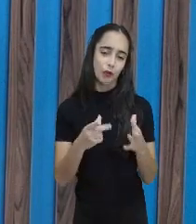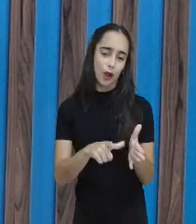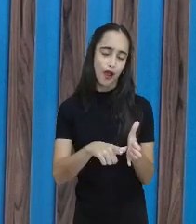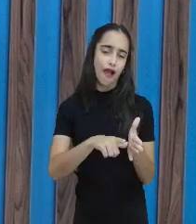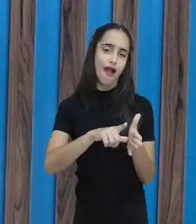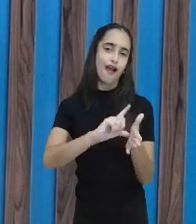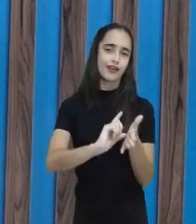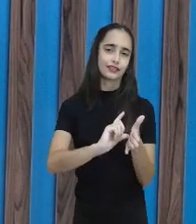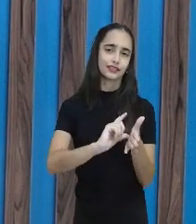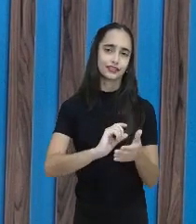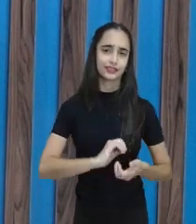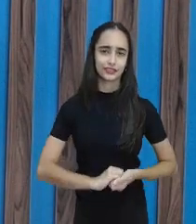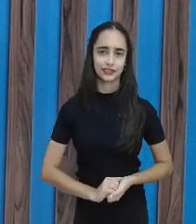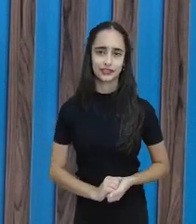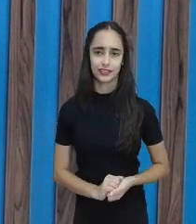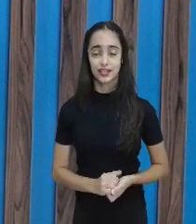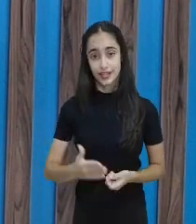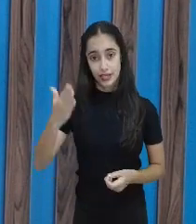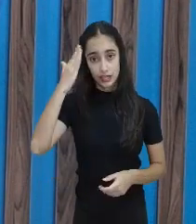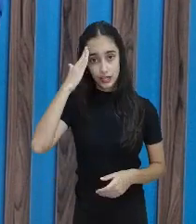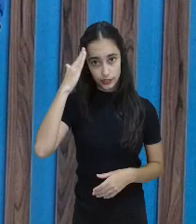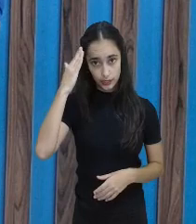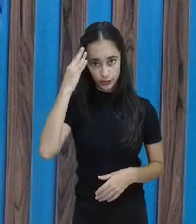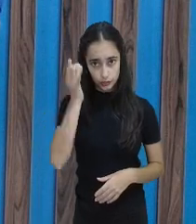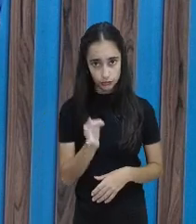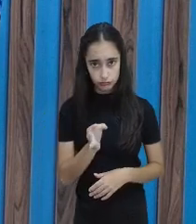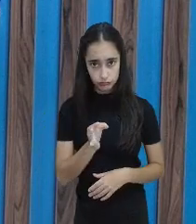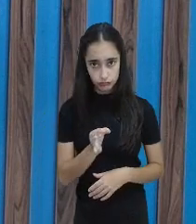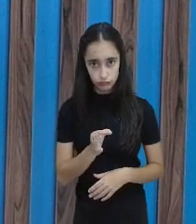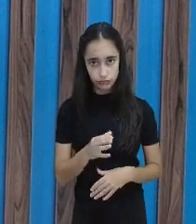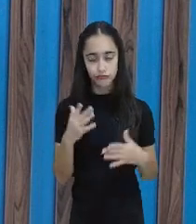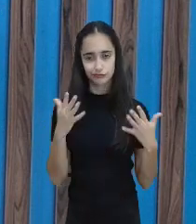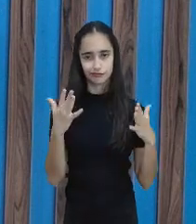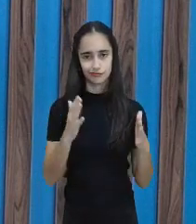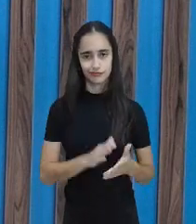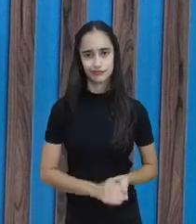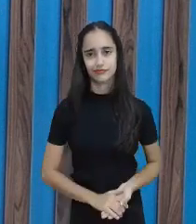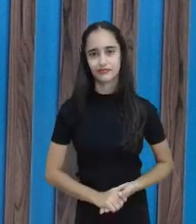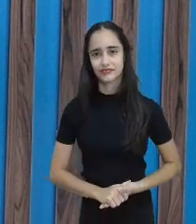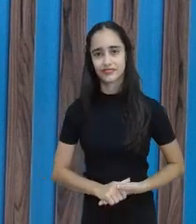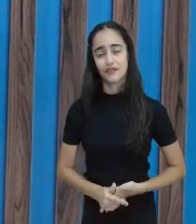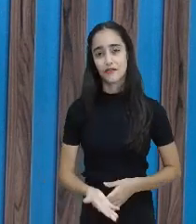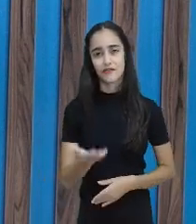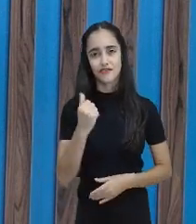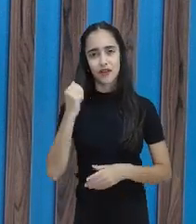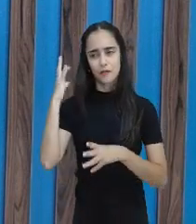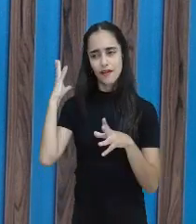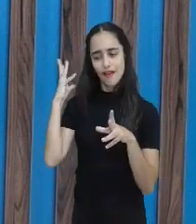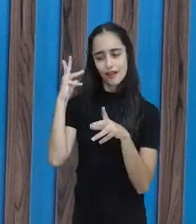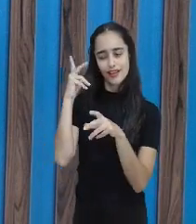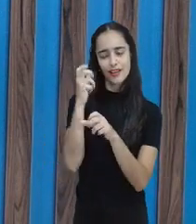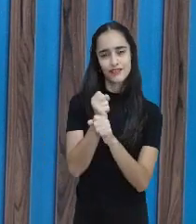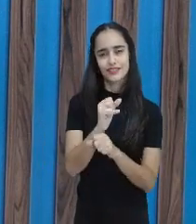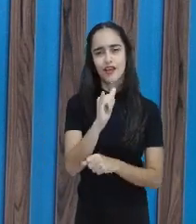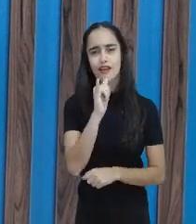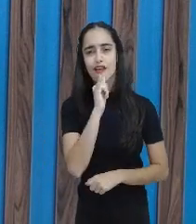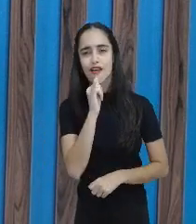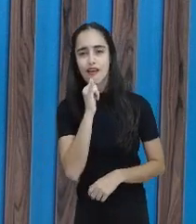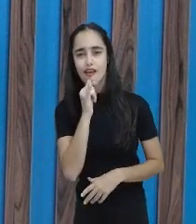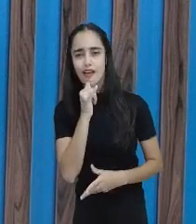alta temperatura. Compreenderam direitinho? Muito bem. Então, vamos rever novamente exemplos